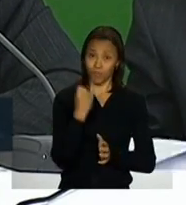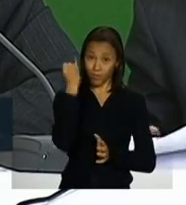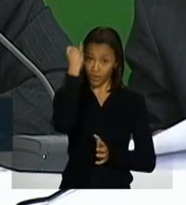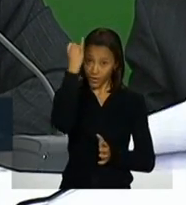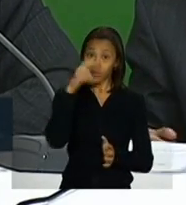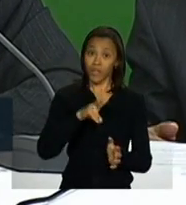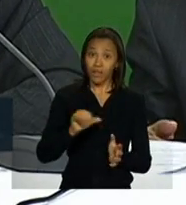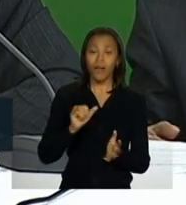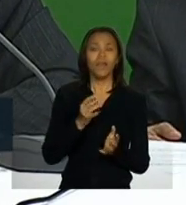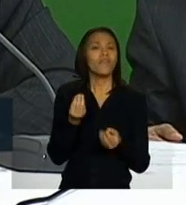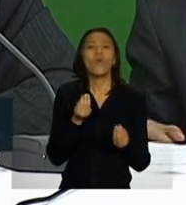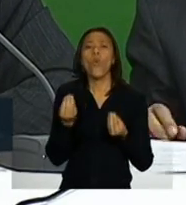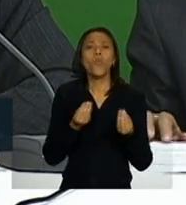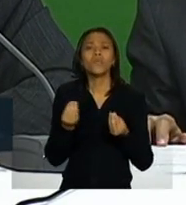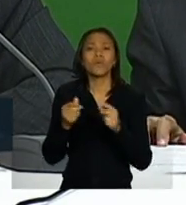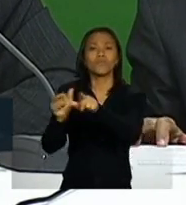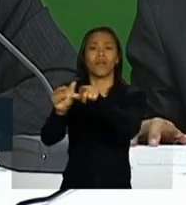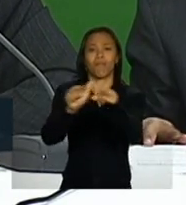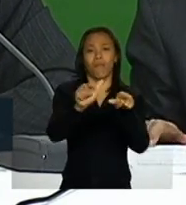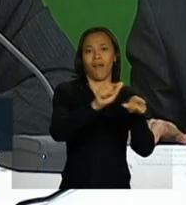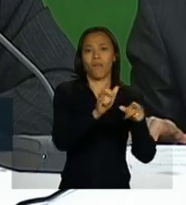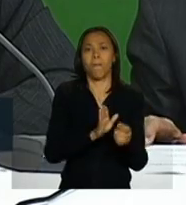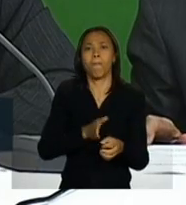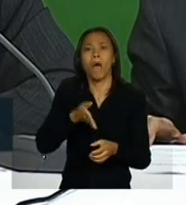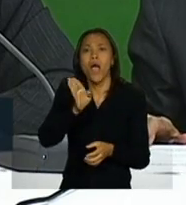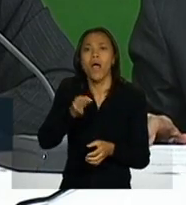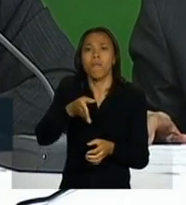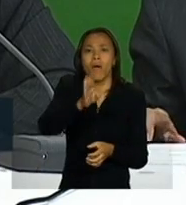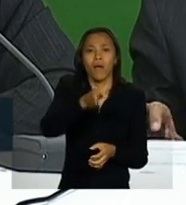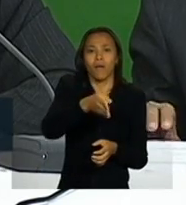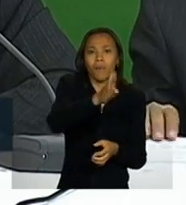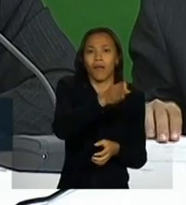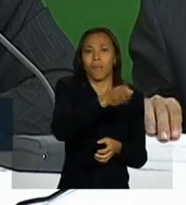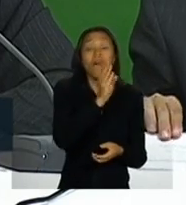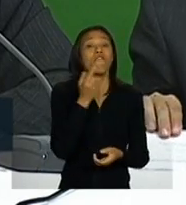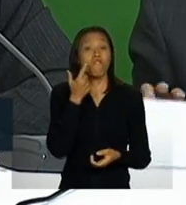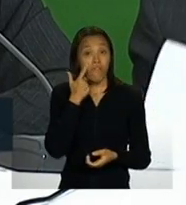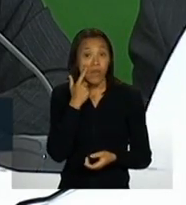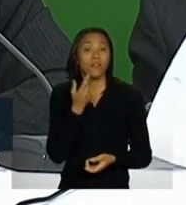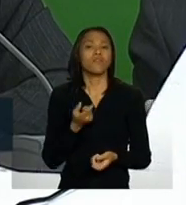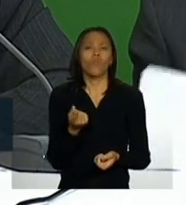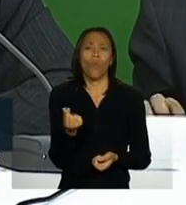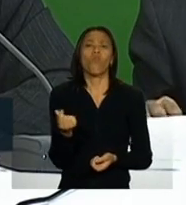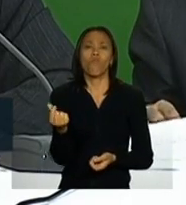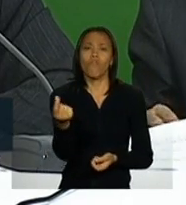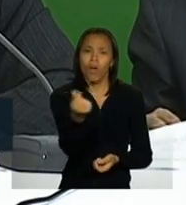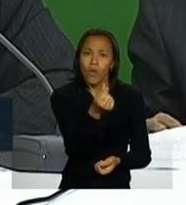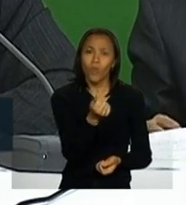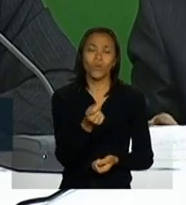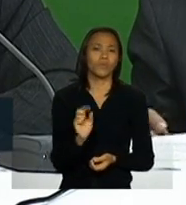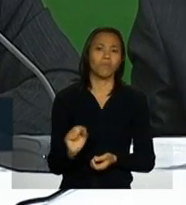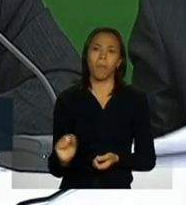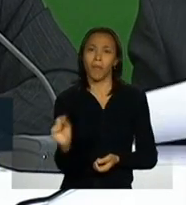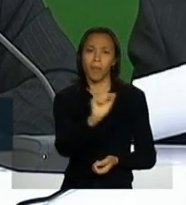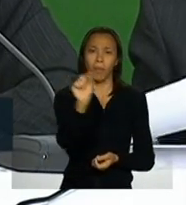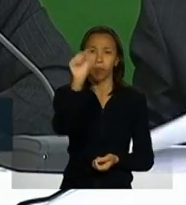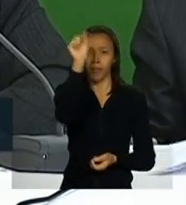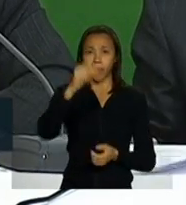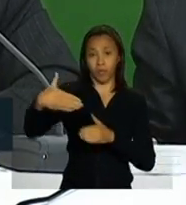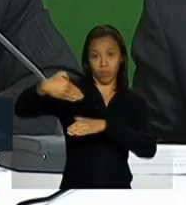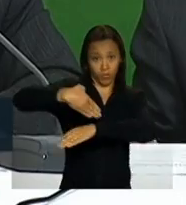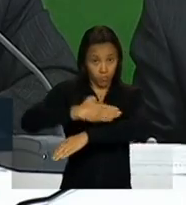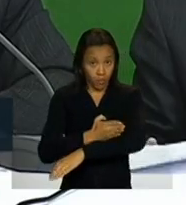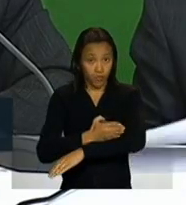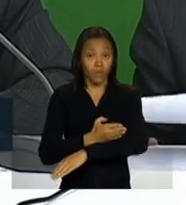o serviço de praticagem, acompanhar os preços em cada área de praticagem no país. Isso é